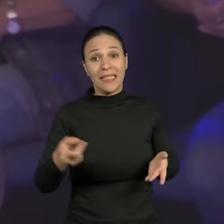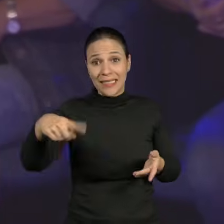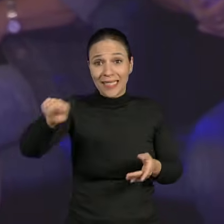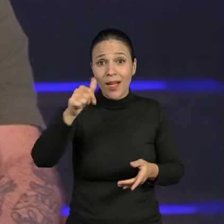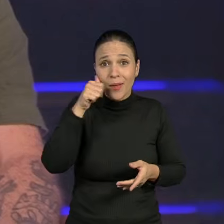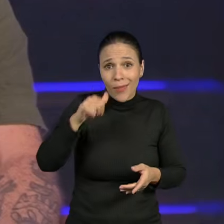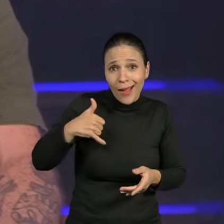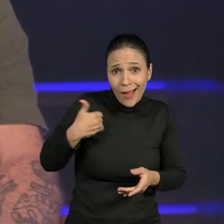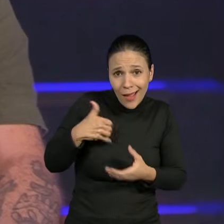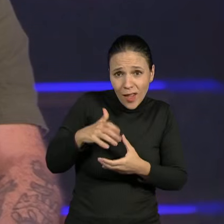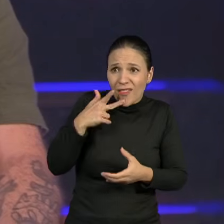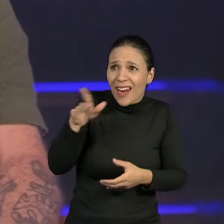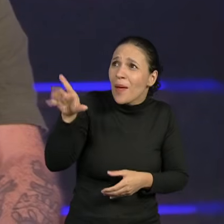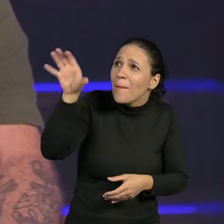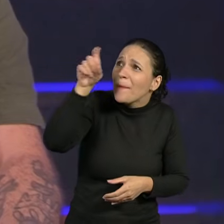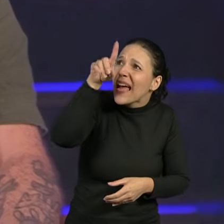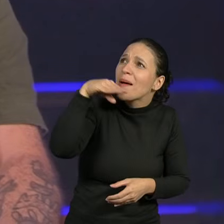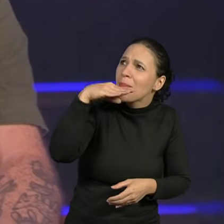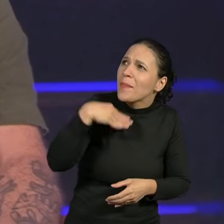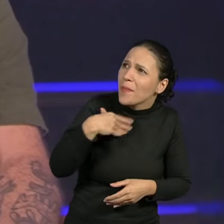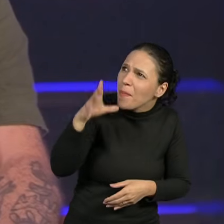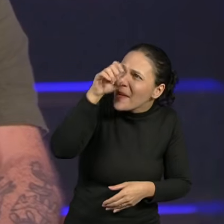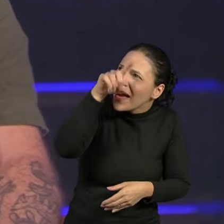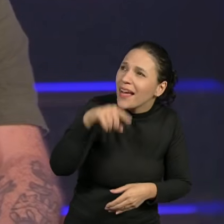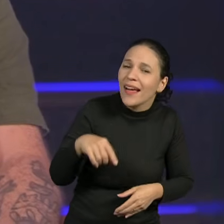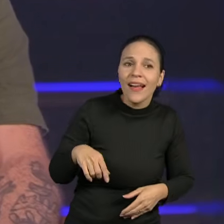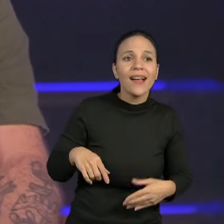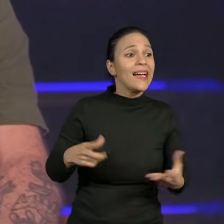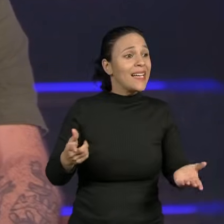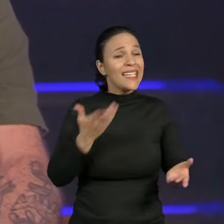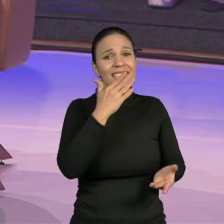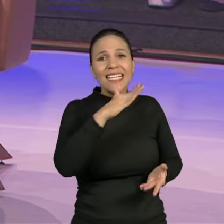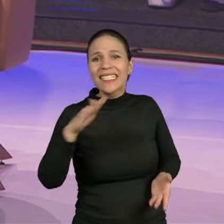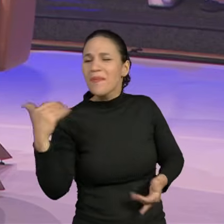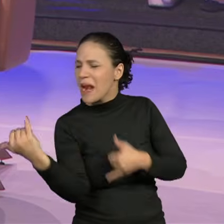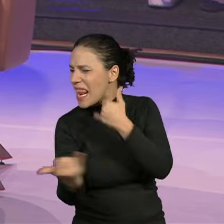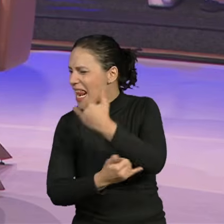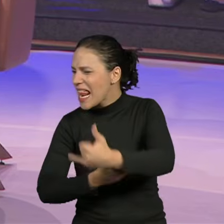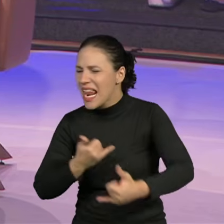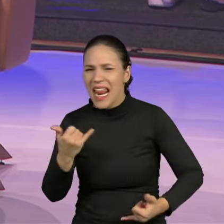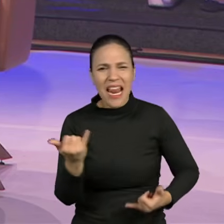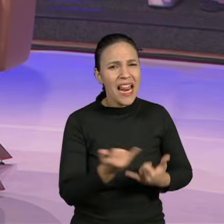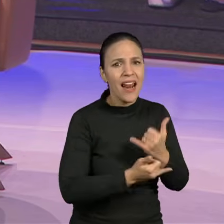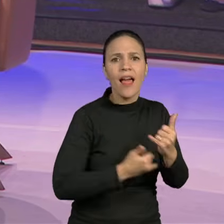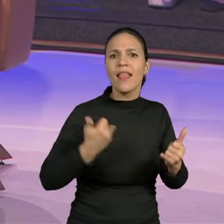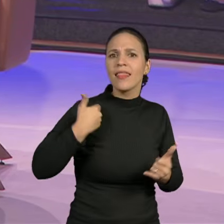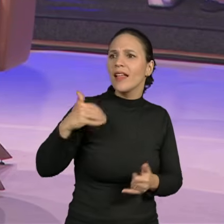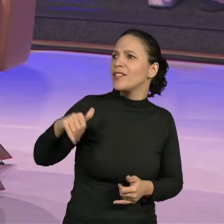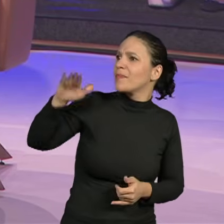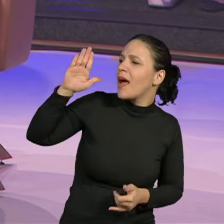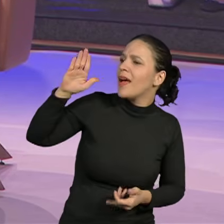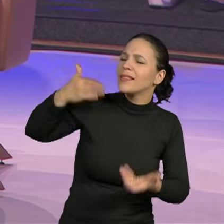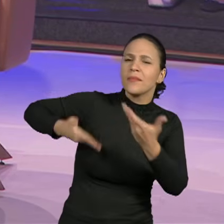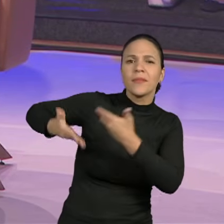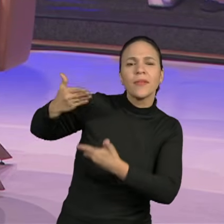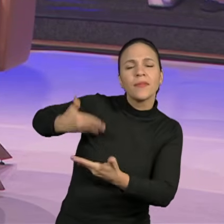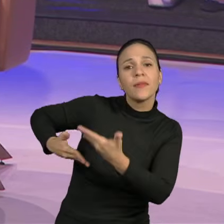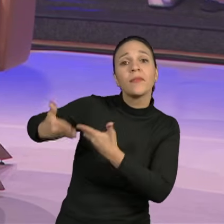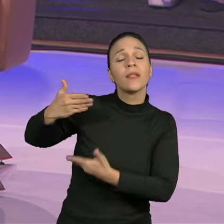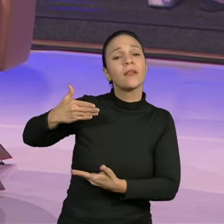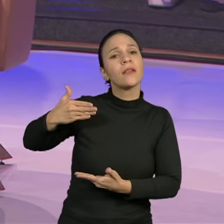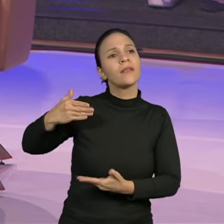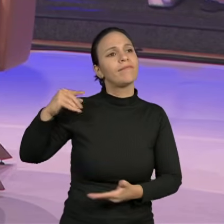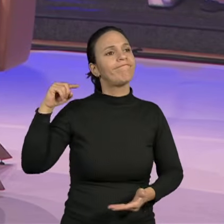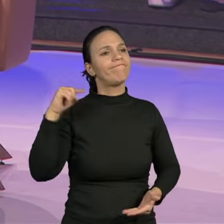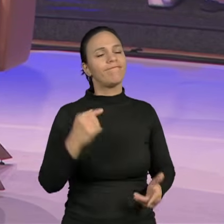próprias senhoras do asilo, pega a manga pra gente lá, vai. E aquelas crianças, né, relacionando com pessoas mais velhas. Esse mundo relacional,